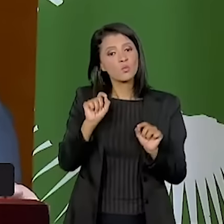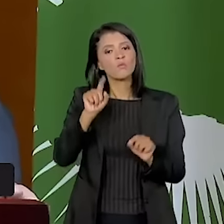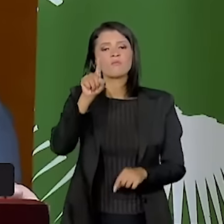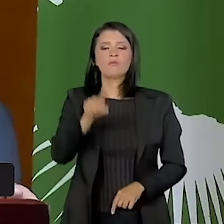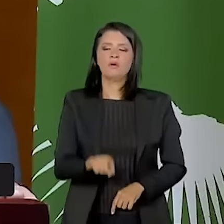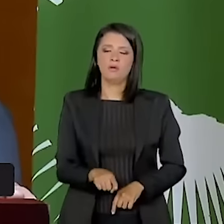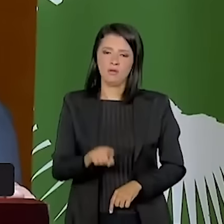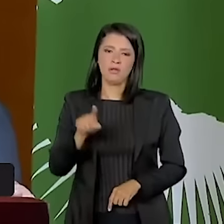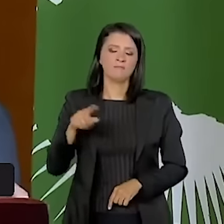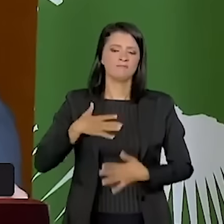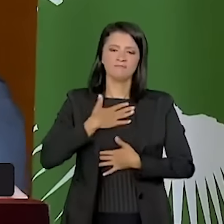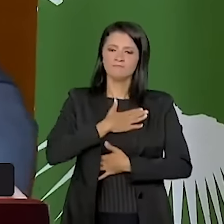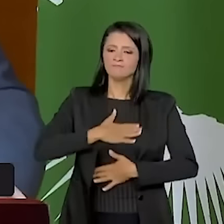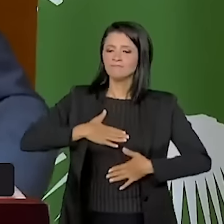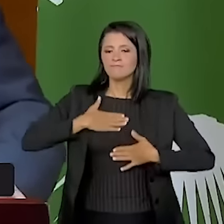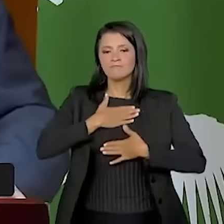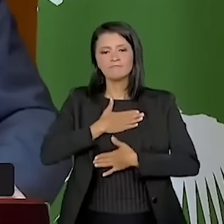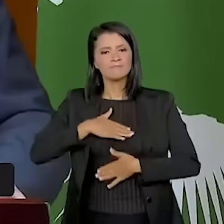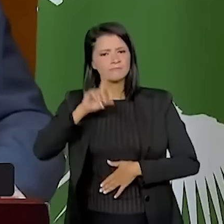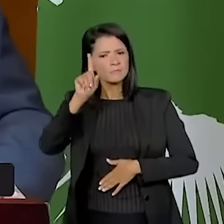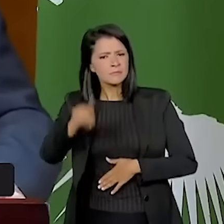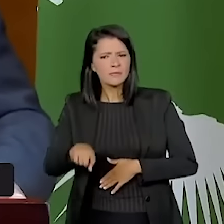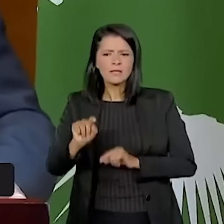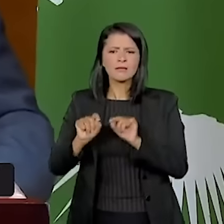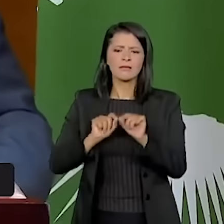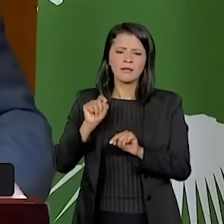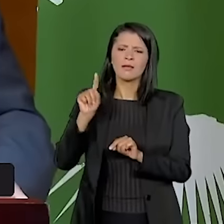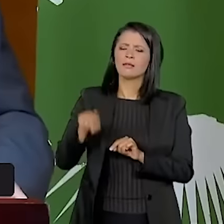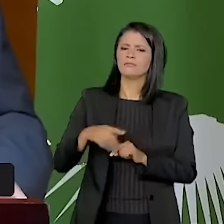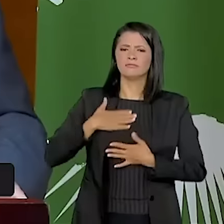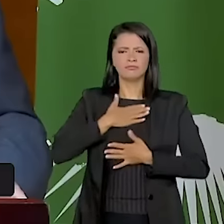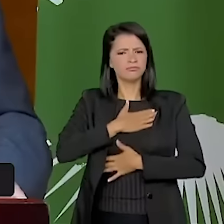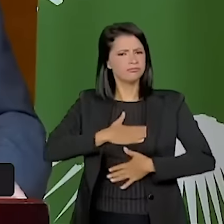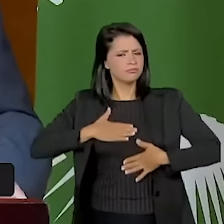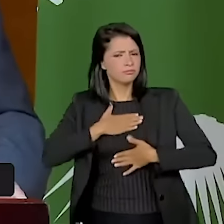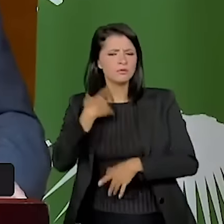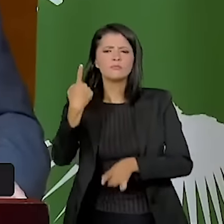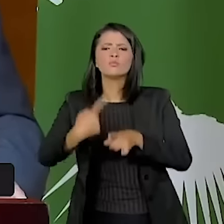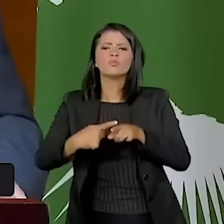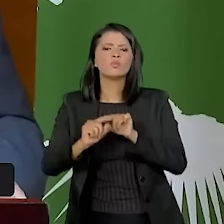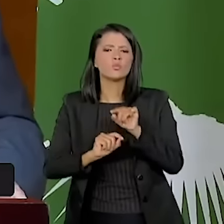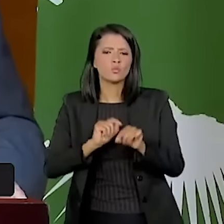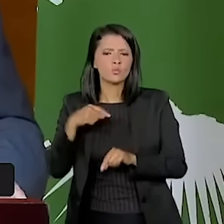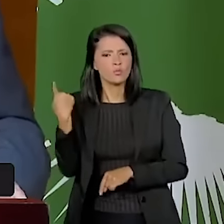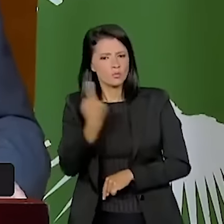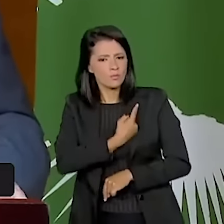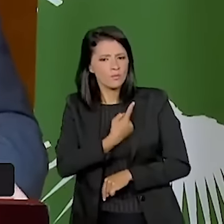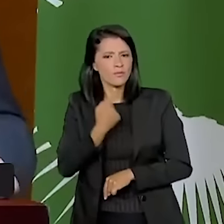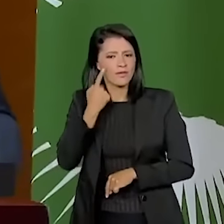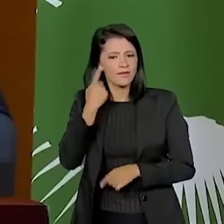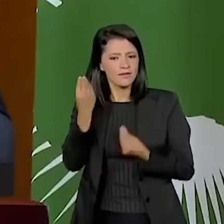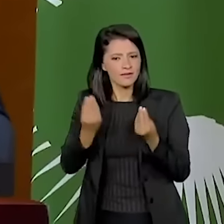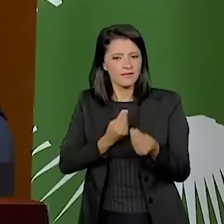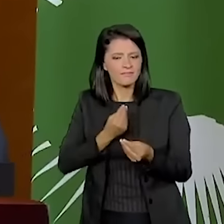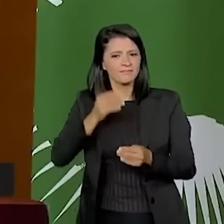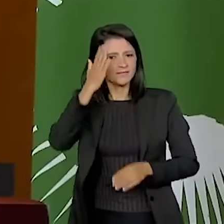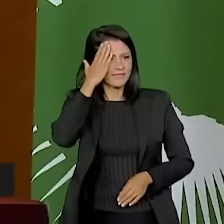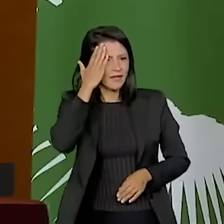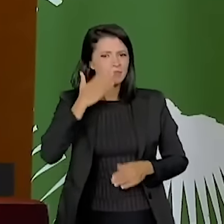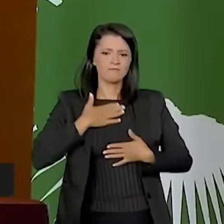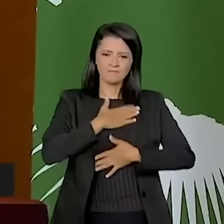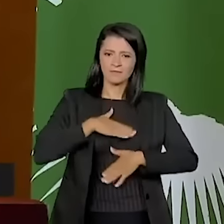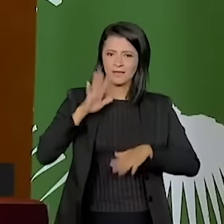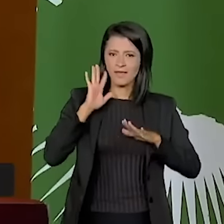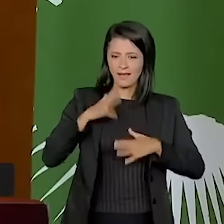muito prazerosa. Ela foi muito prazerosa porque a gente pôde saber o prazer e a alegria